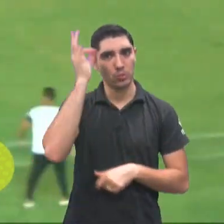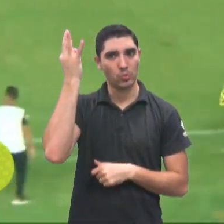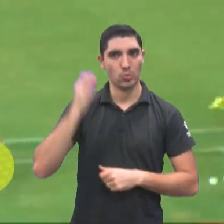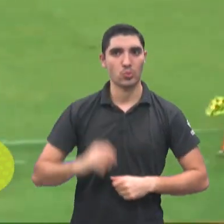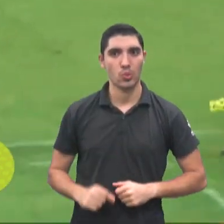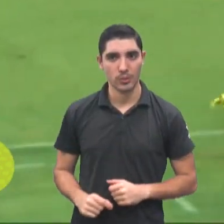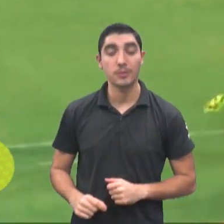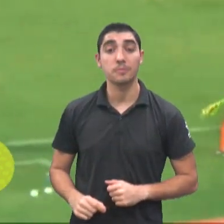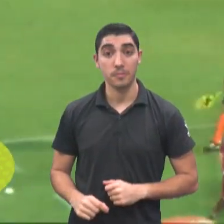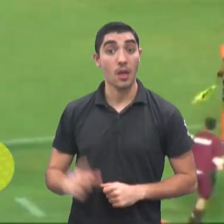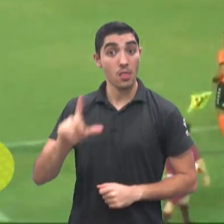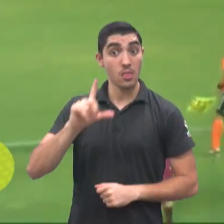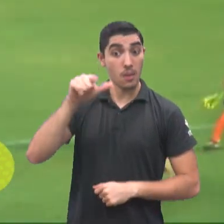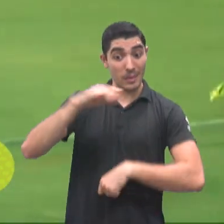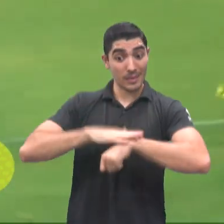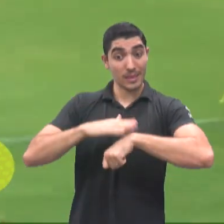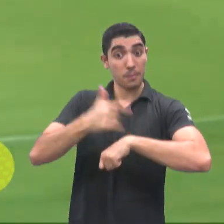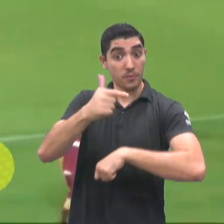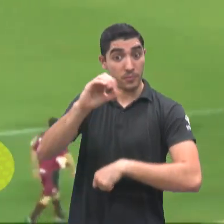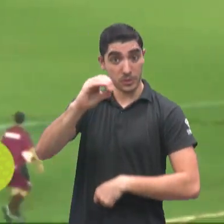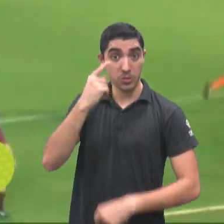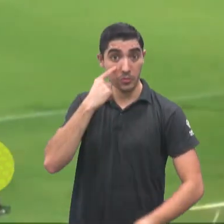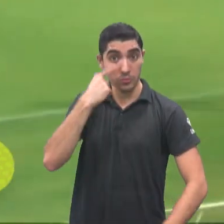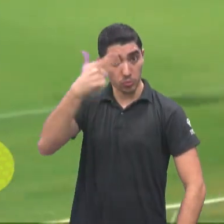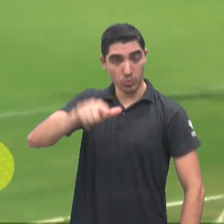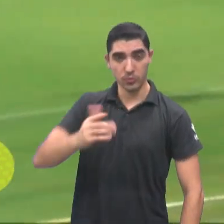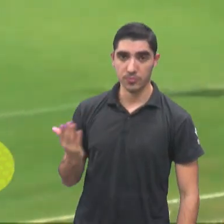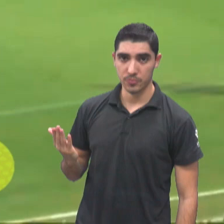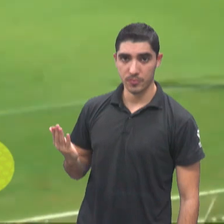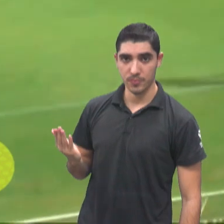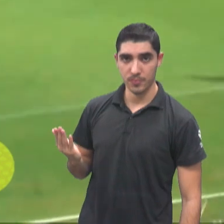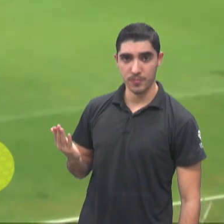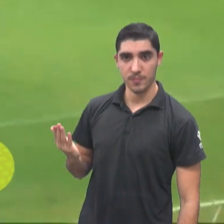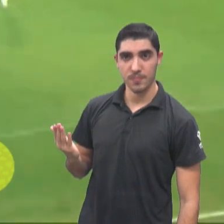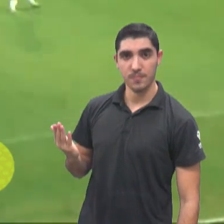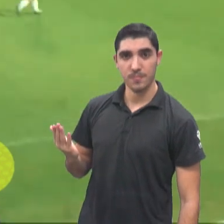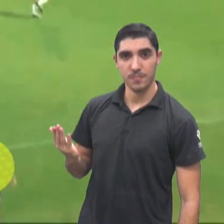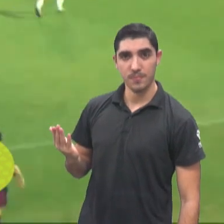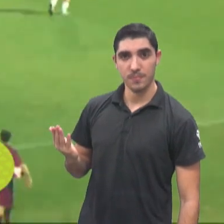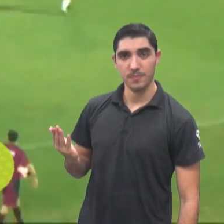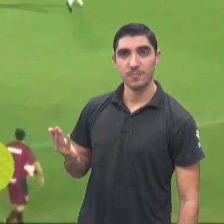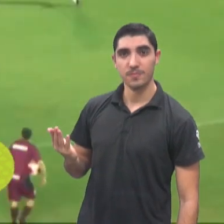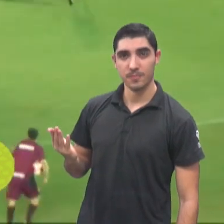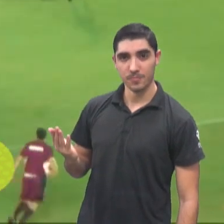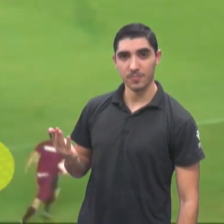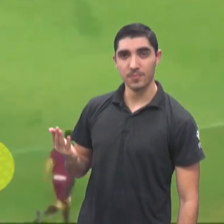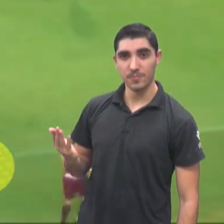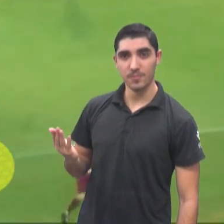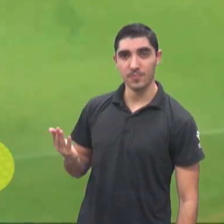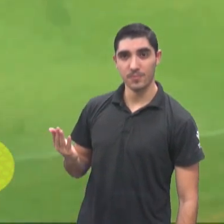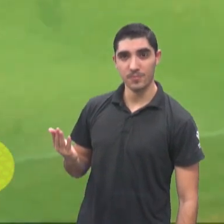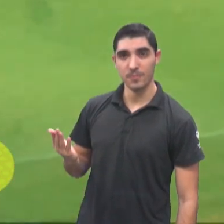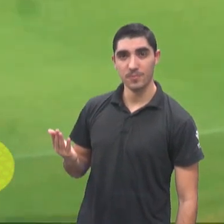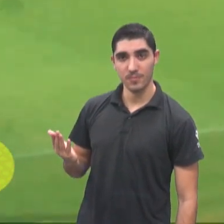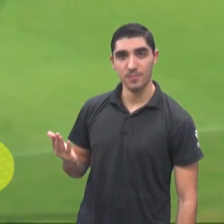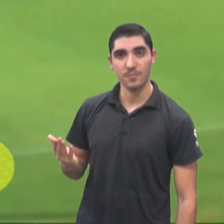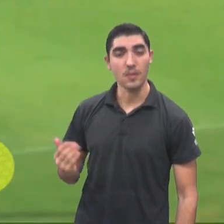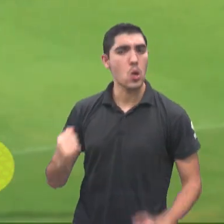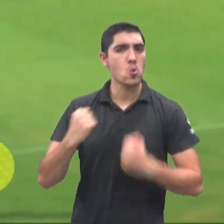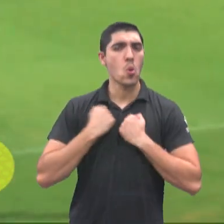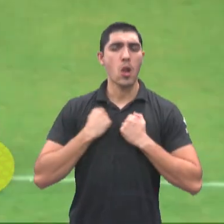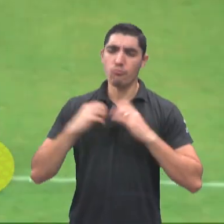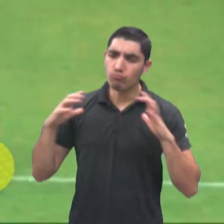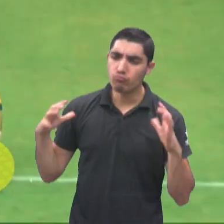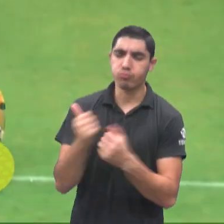Aos 20, o Paulista chegou de novo, cruzamento de Renato Marola, a bola pingou no meio da área e Vitor Hugo chegou de cabeça para fácil